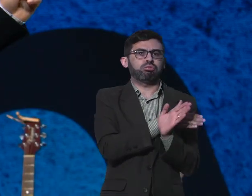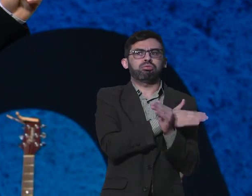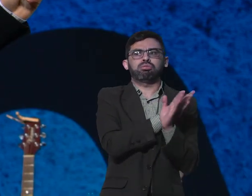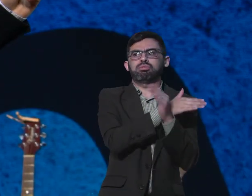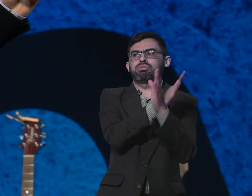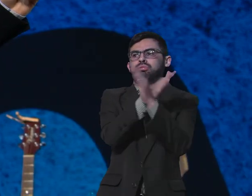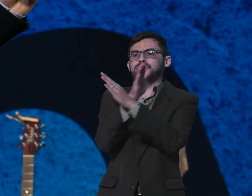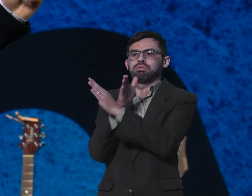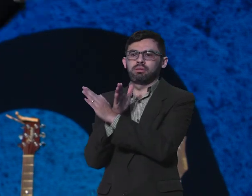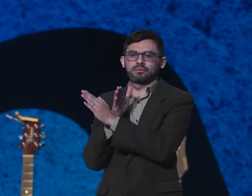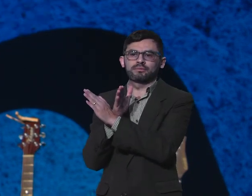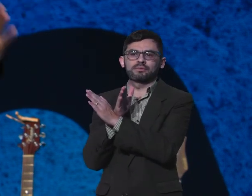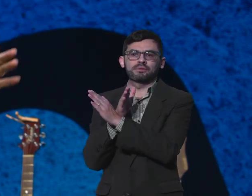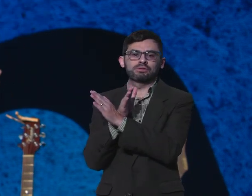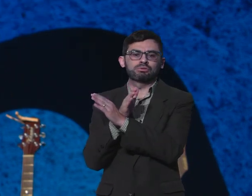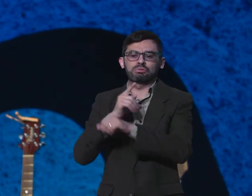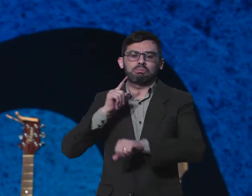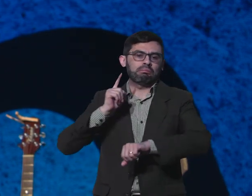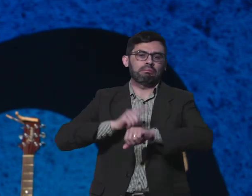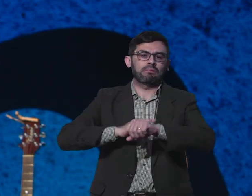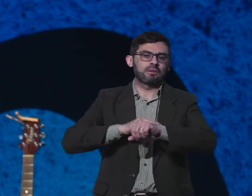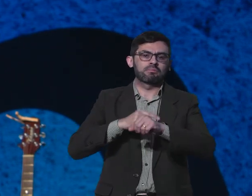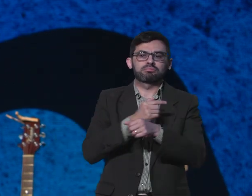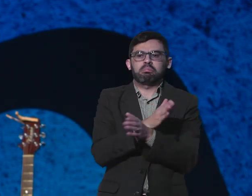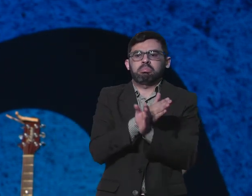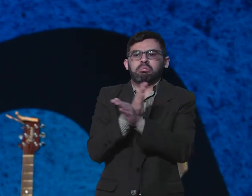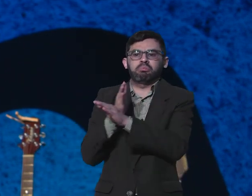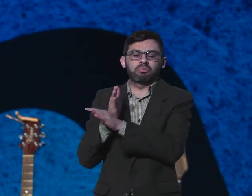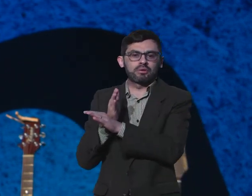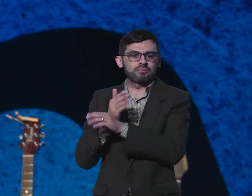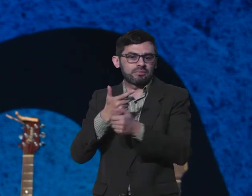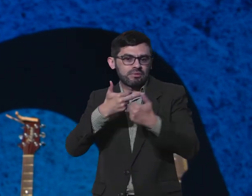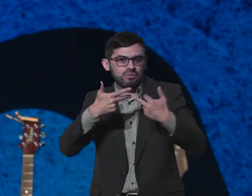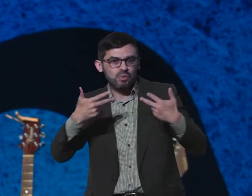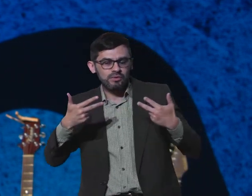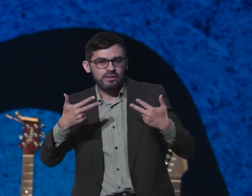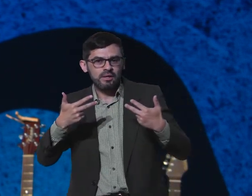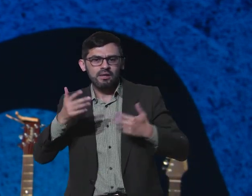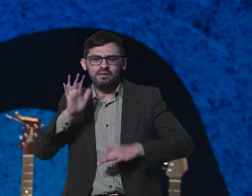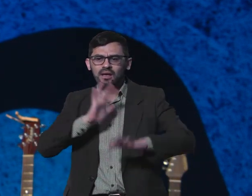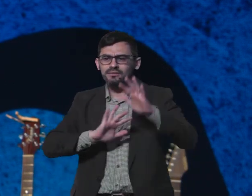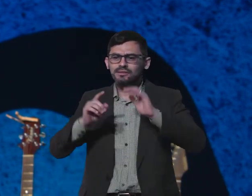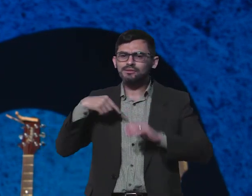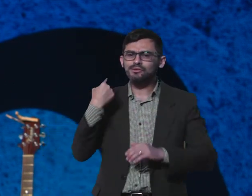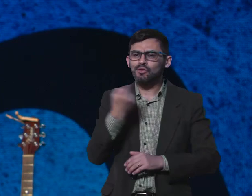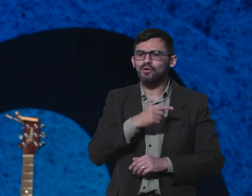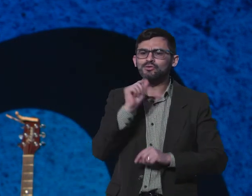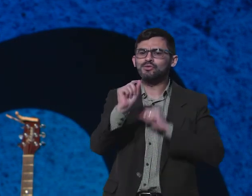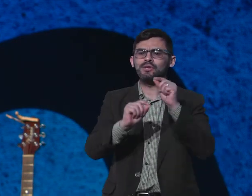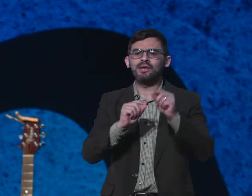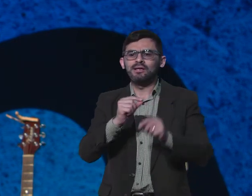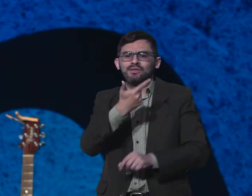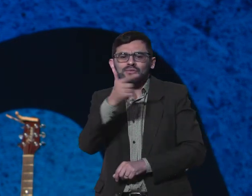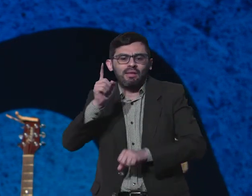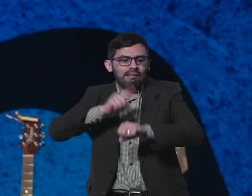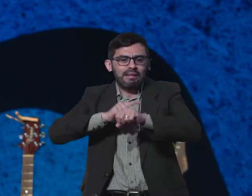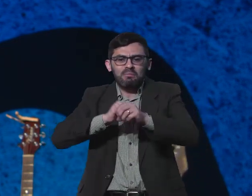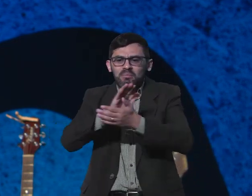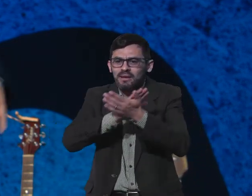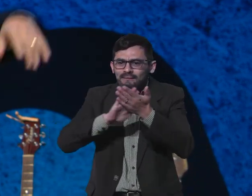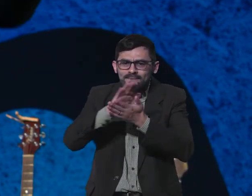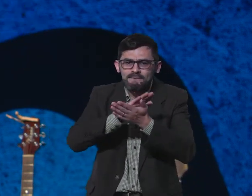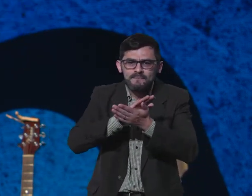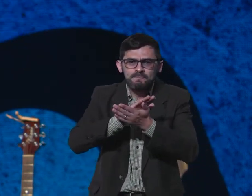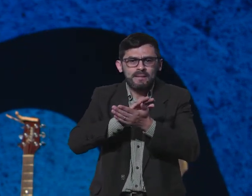perdemos no tempo. E a impressão que nós temos é que nós não temos mais tempo para nada. Quem teve